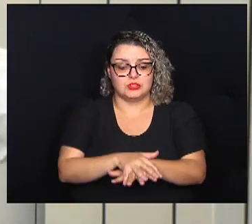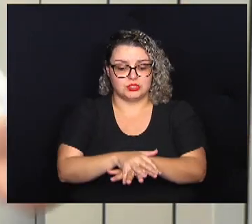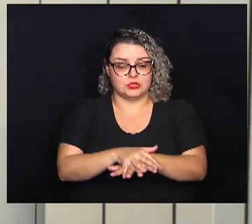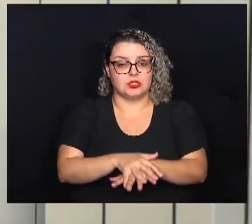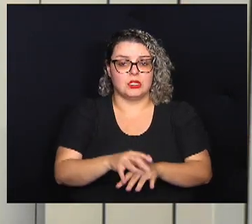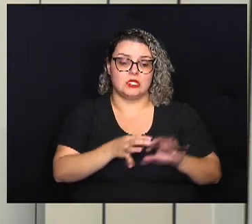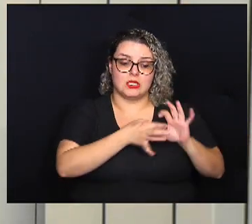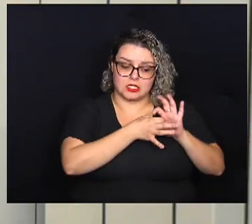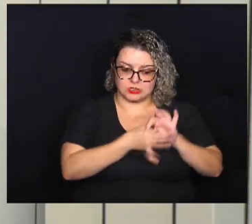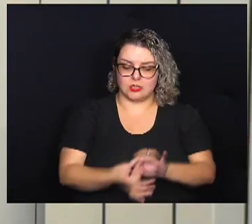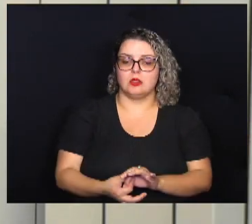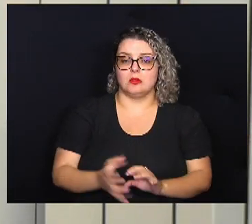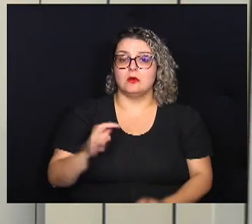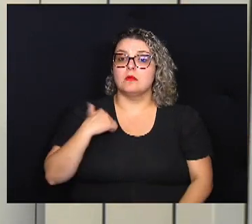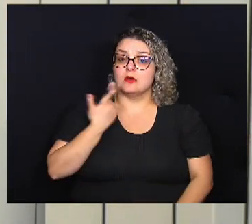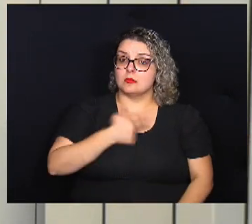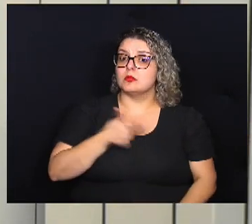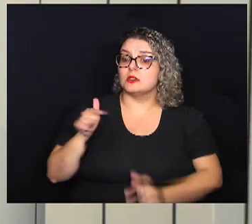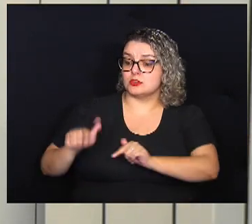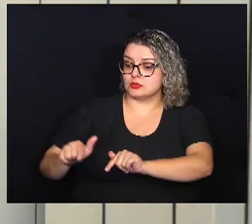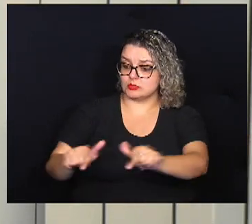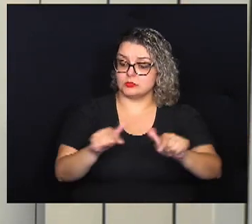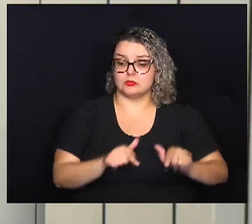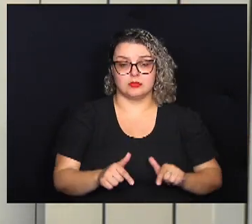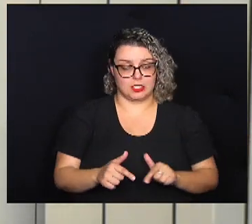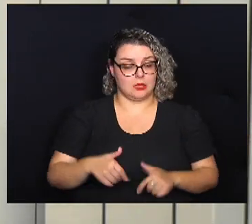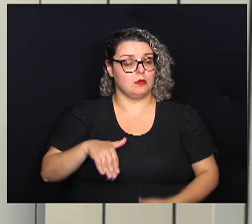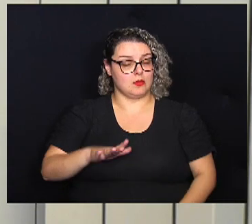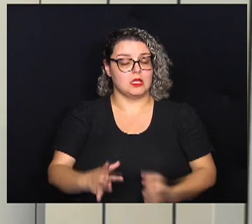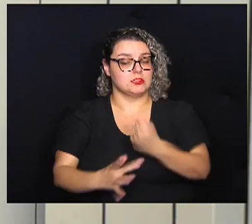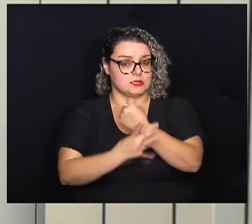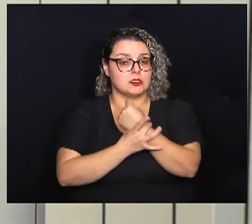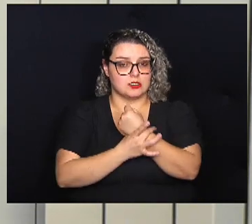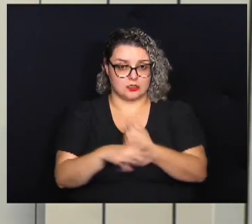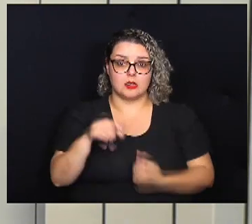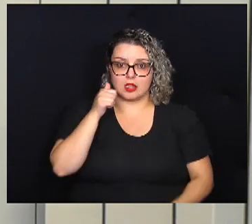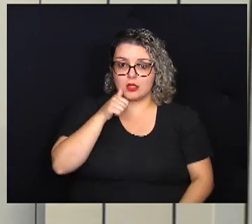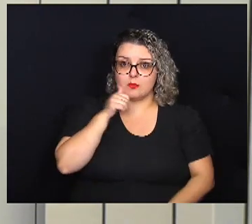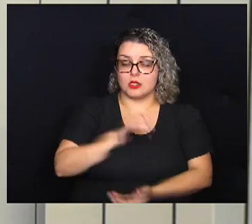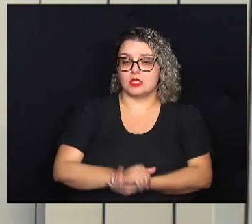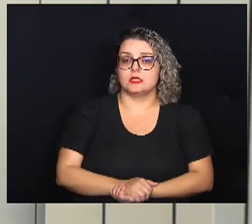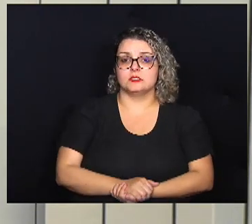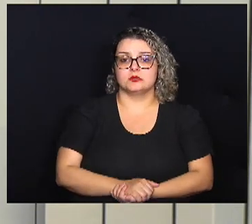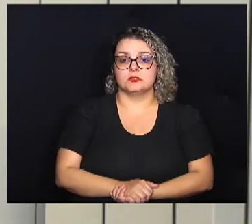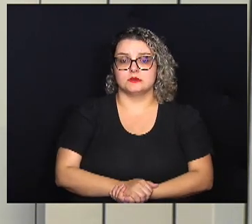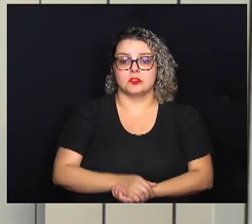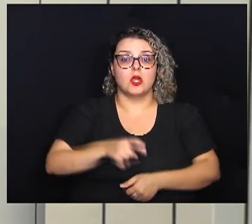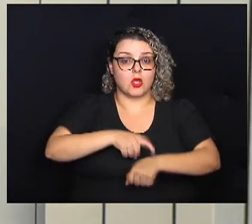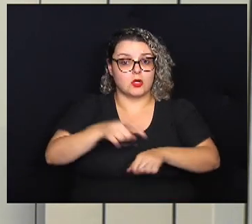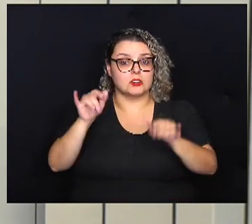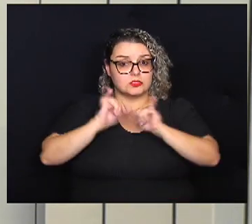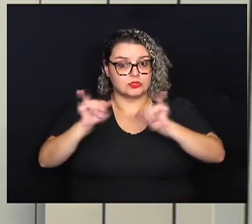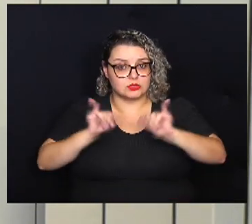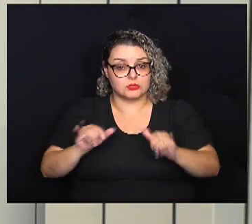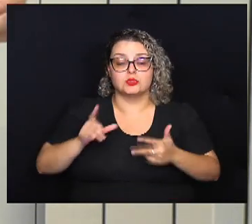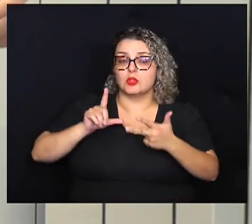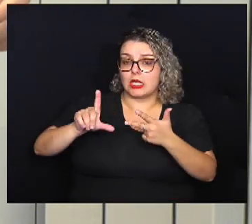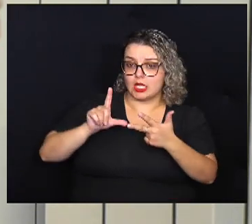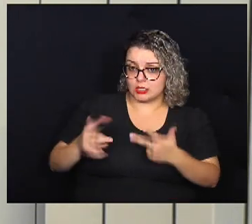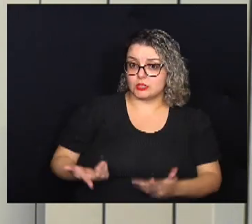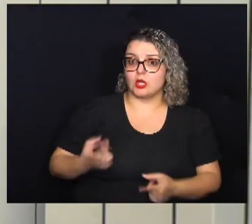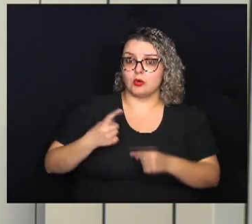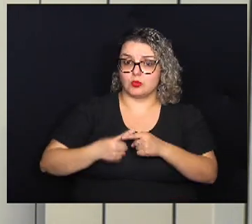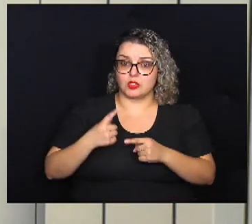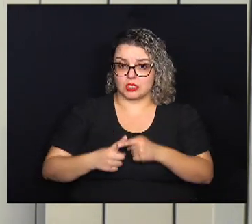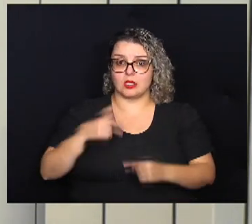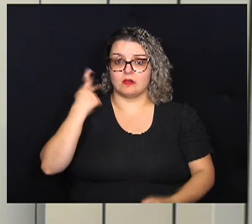contexto para a gente deixar os ambientes mais seguros, então, às mulheres. Hora das notícias do Legislativo, porque a